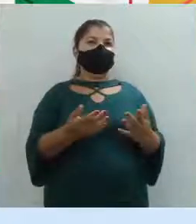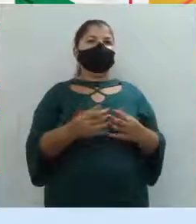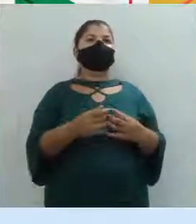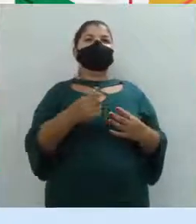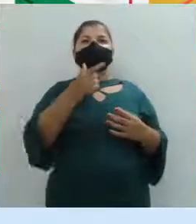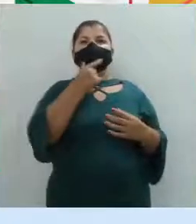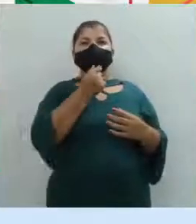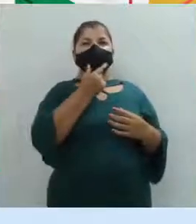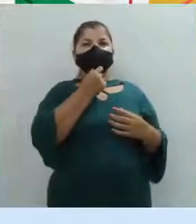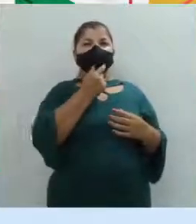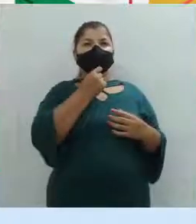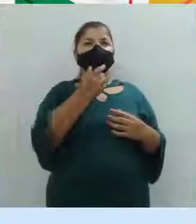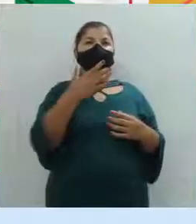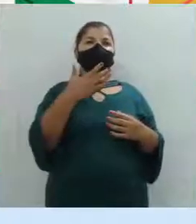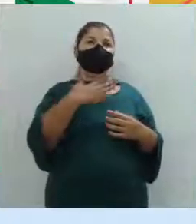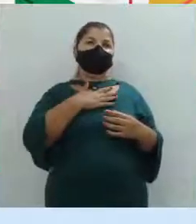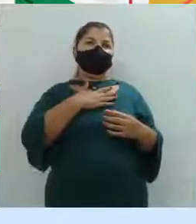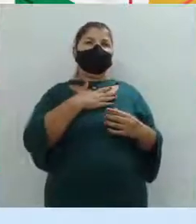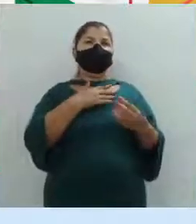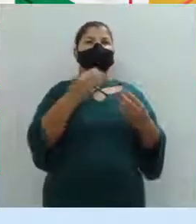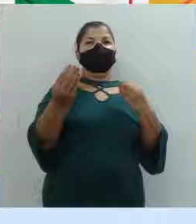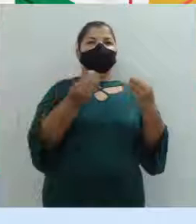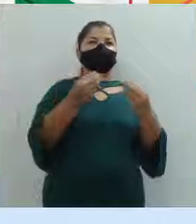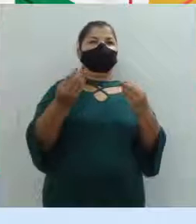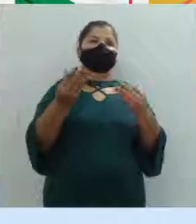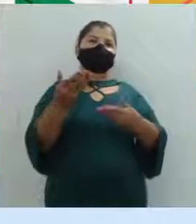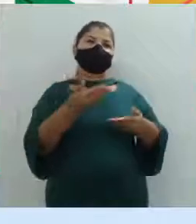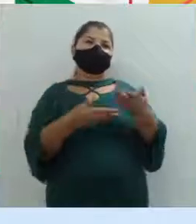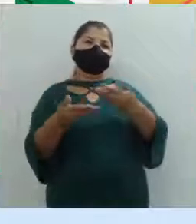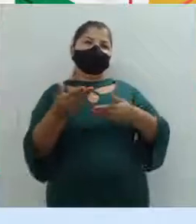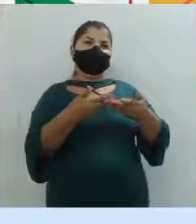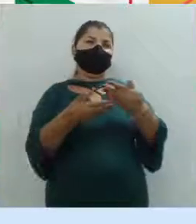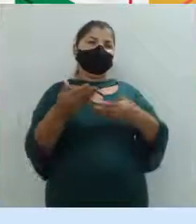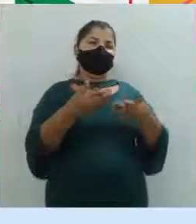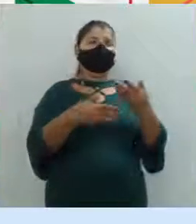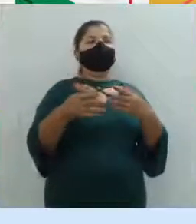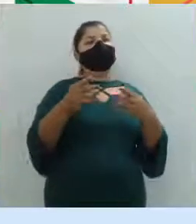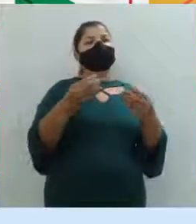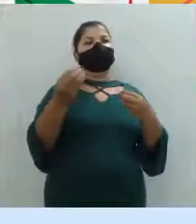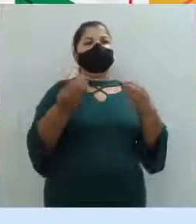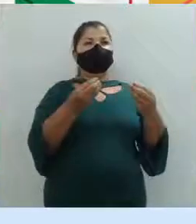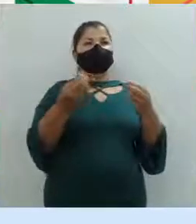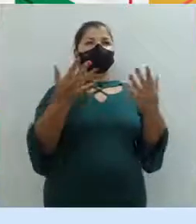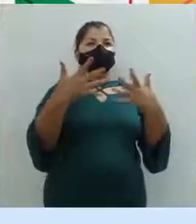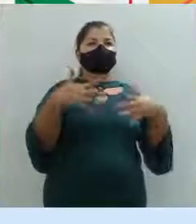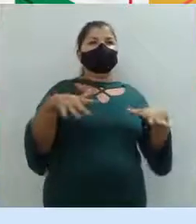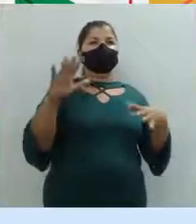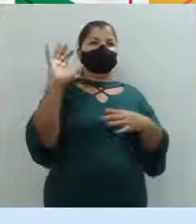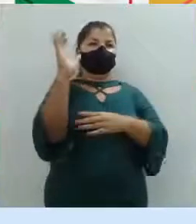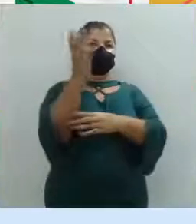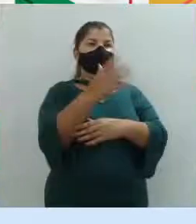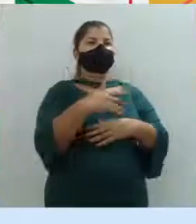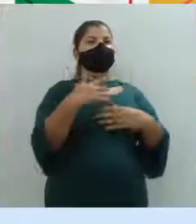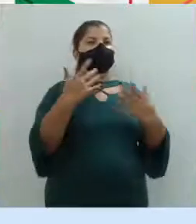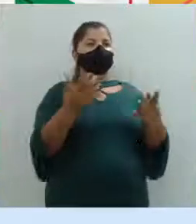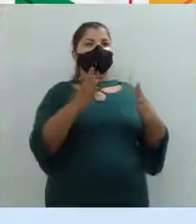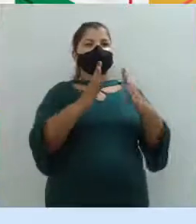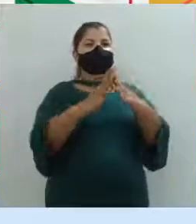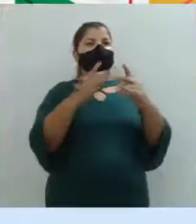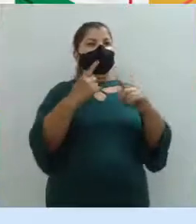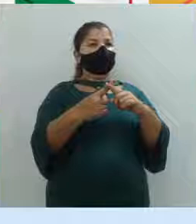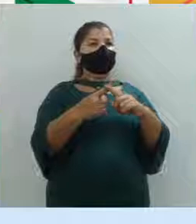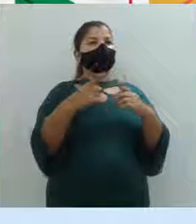Tadawando, ele gosta muito de interagir a obra que ele faz com a natureza. Então, a igreja compreende a